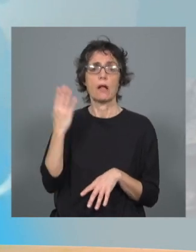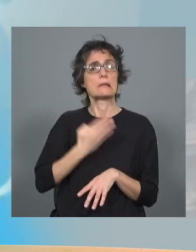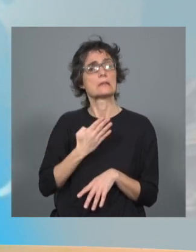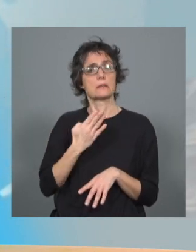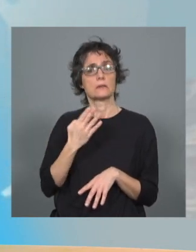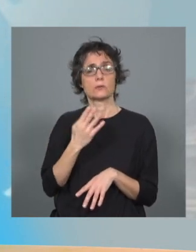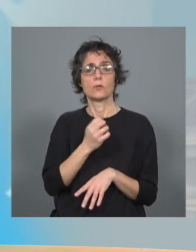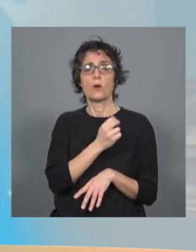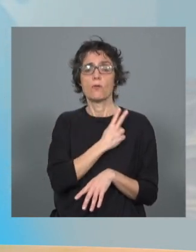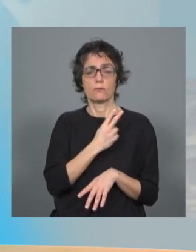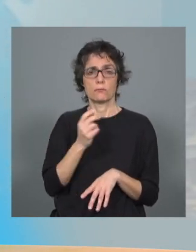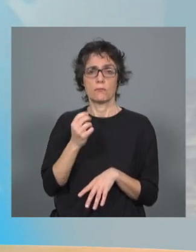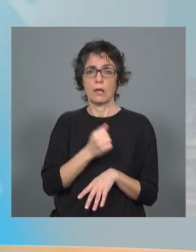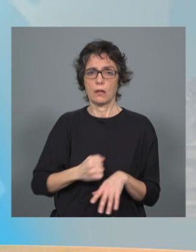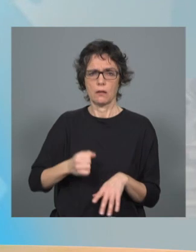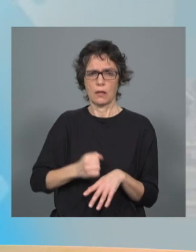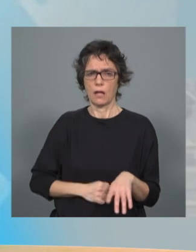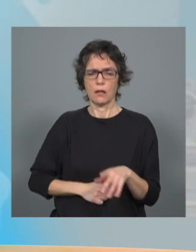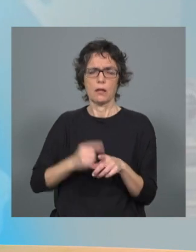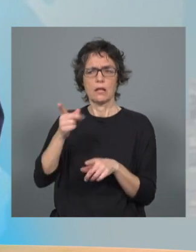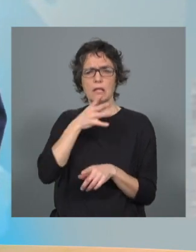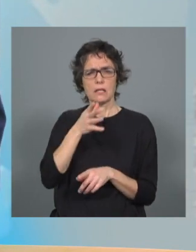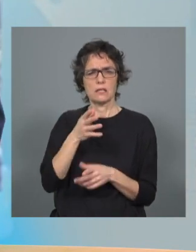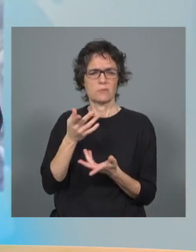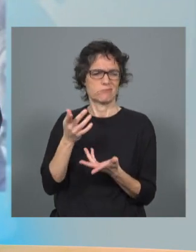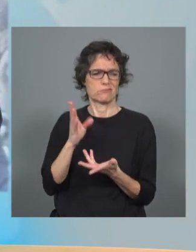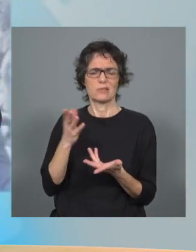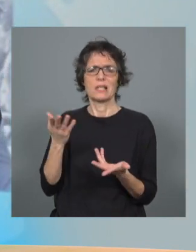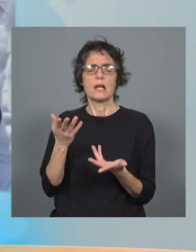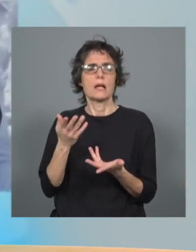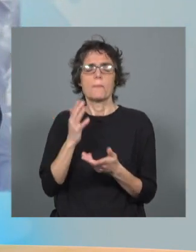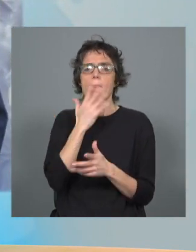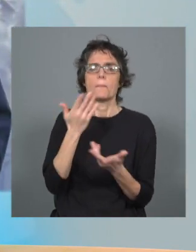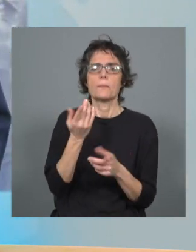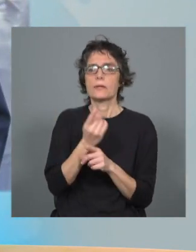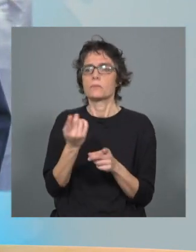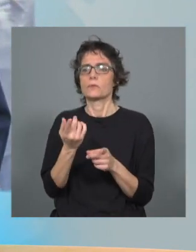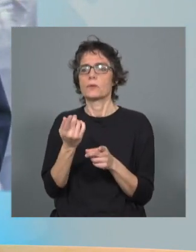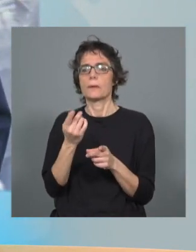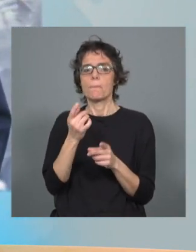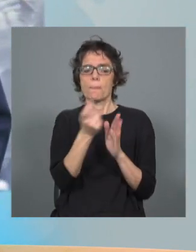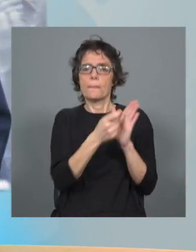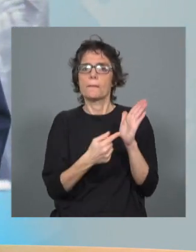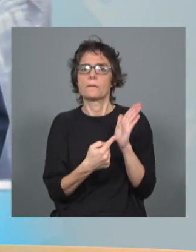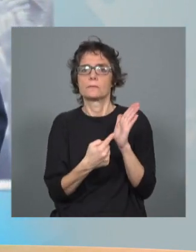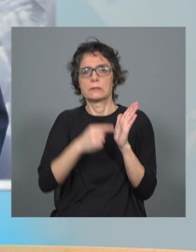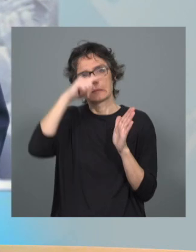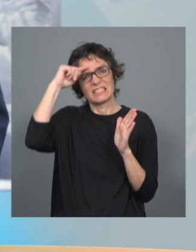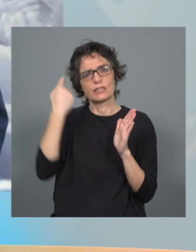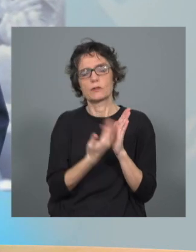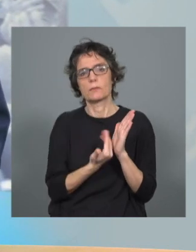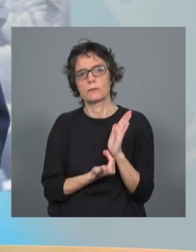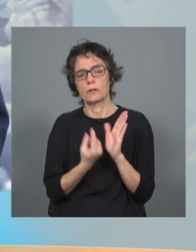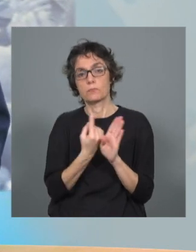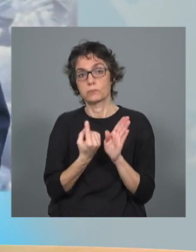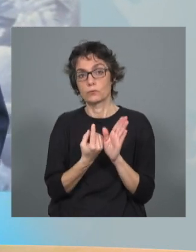Renascença, se fosse fácil fazê-lo, já o tinham feito. Ou seja, é muito mais difícil tirar estes termos, porque o princípio que está